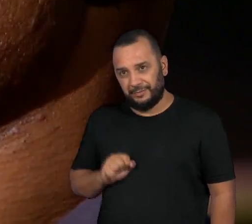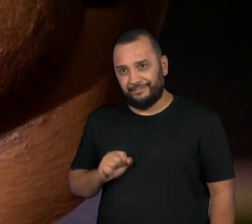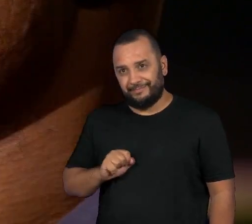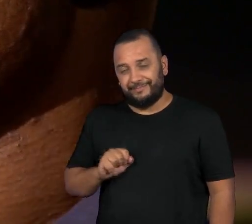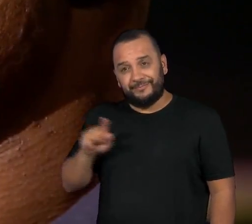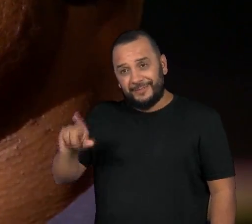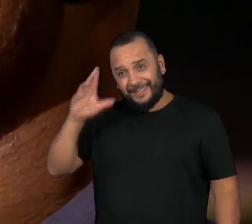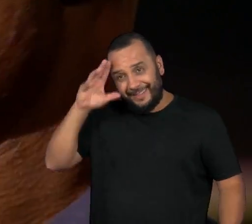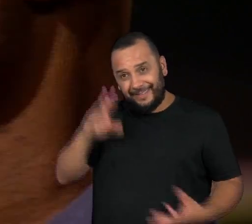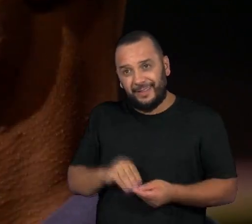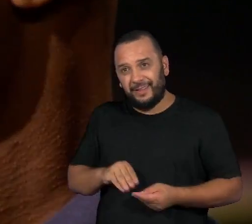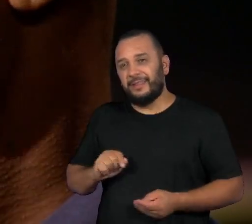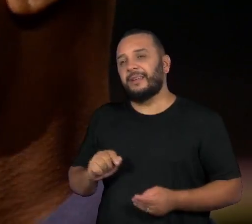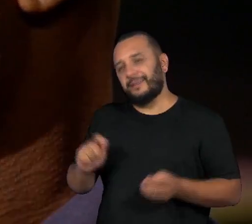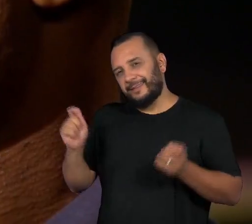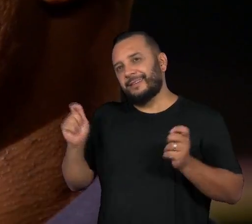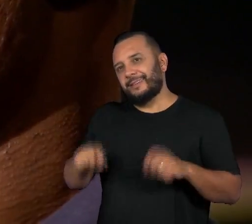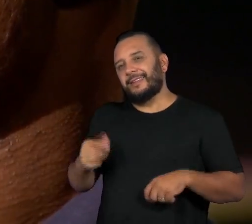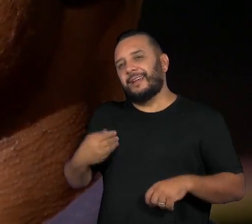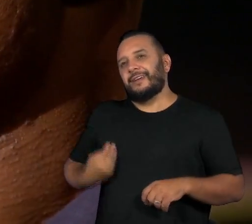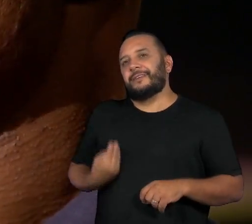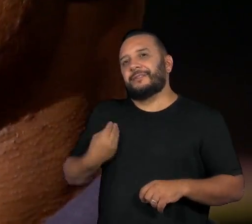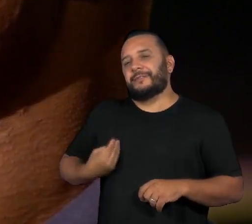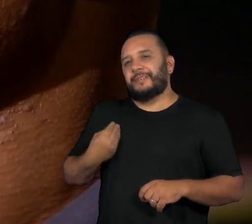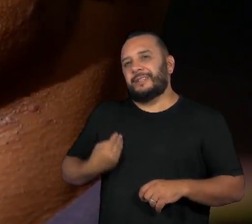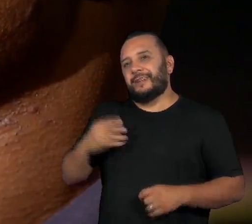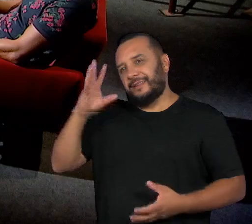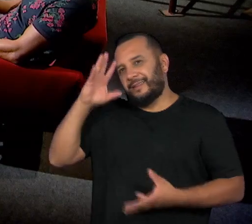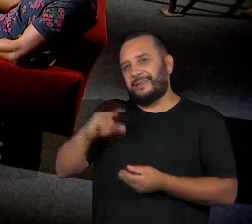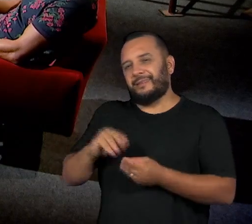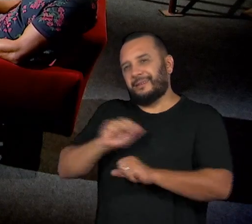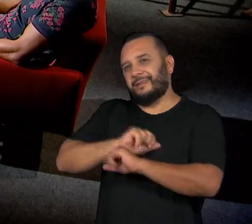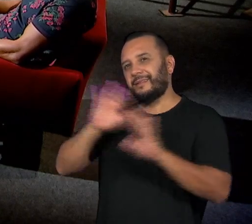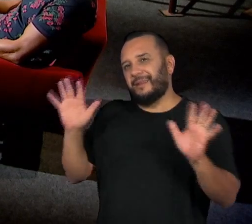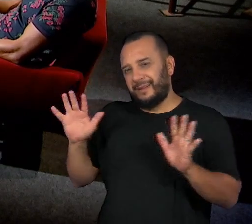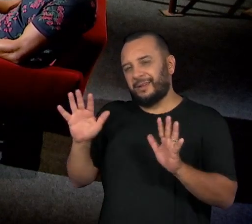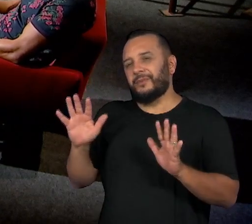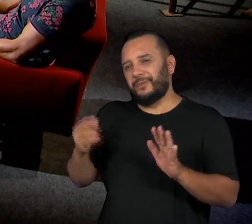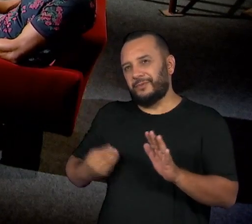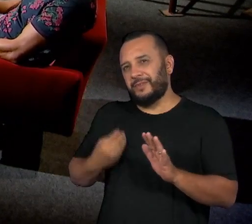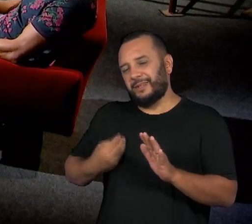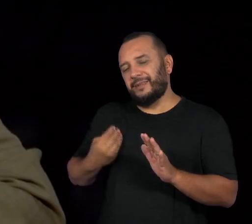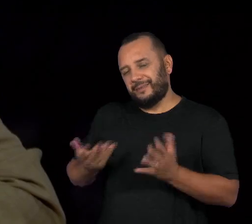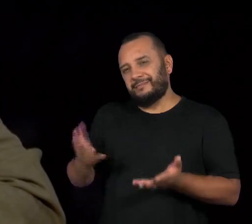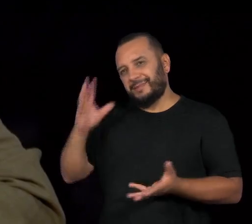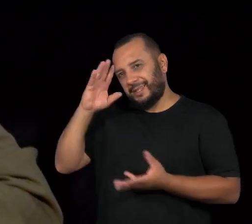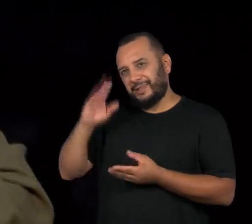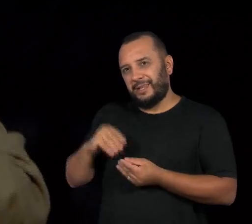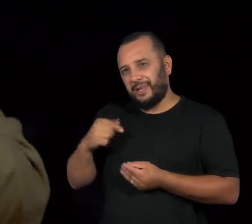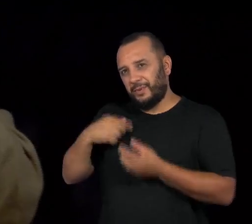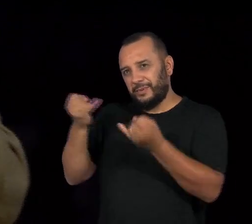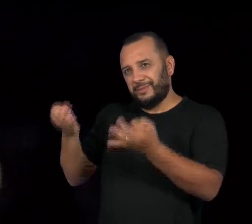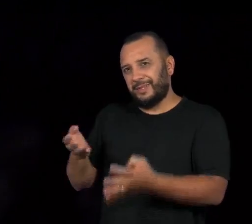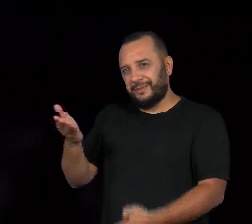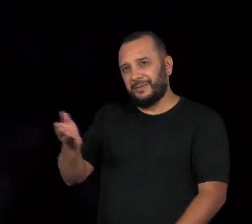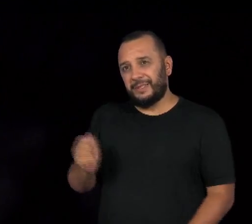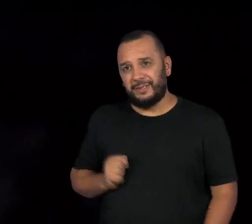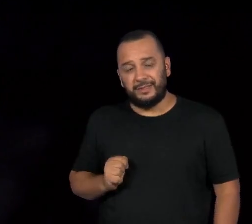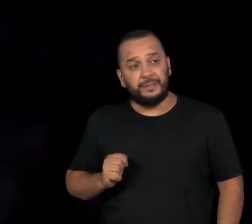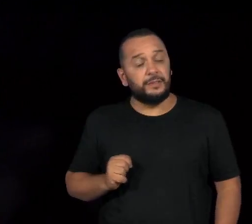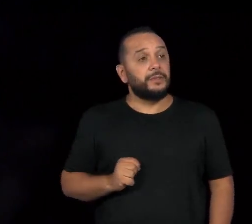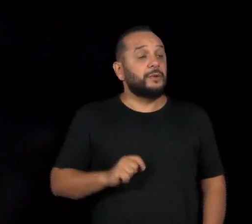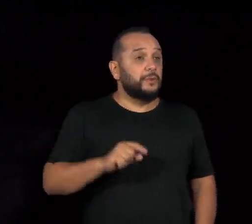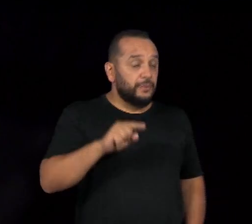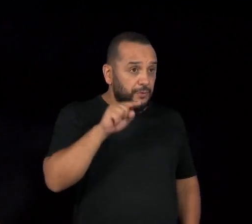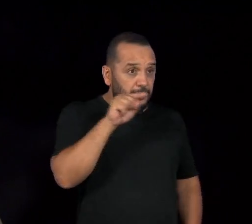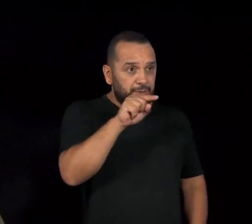conseguir entender isso, você vai conseguir entender do que eu tô falando. Mas você está falando de conseguir